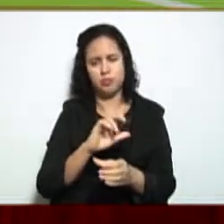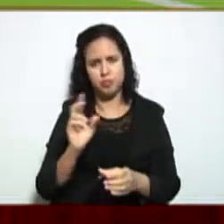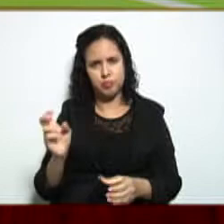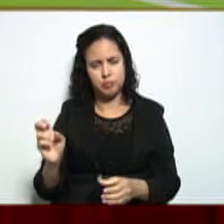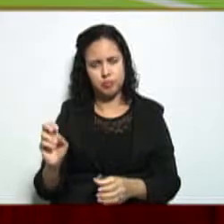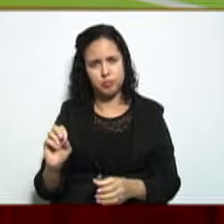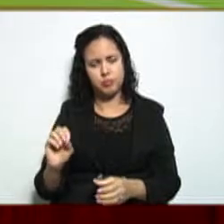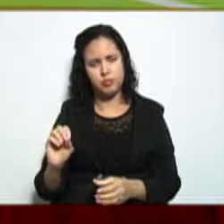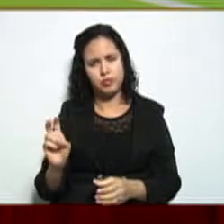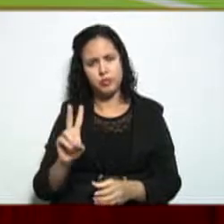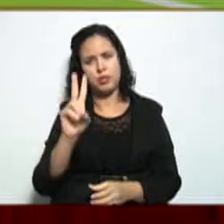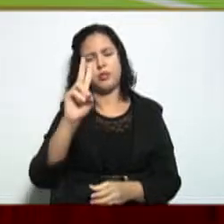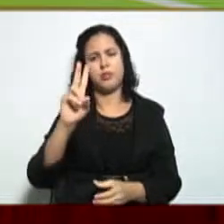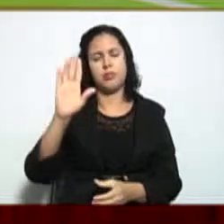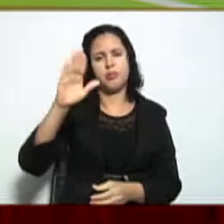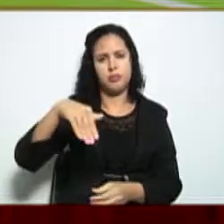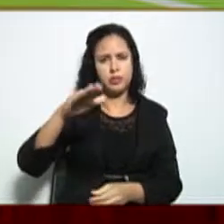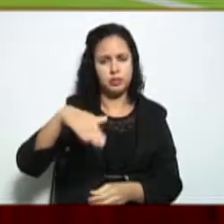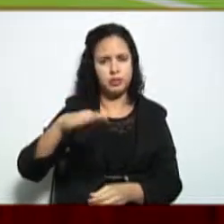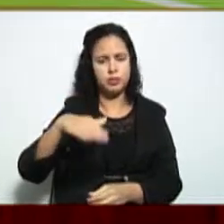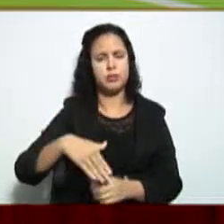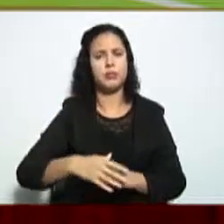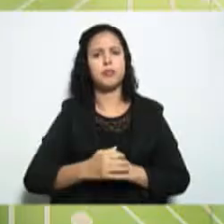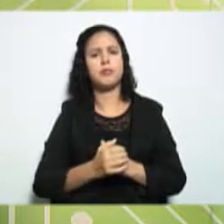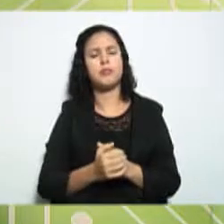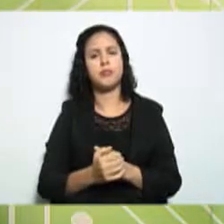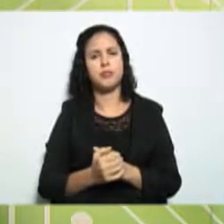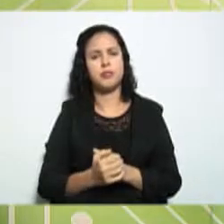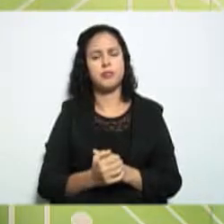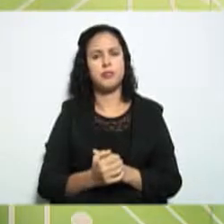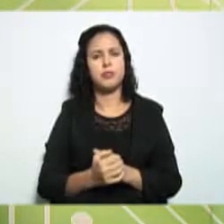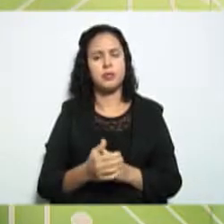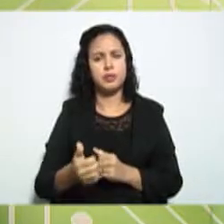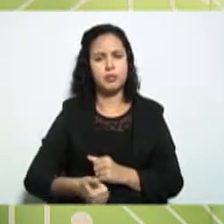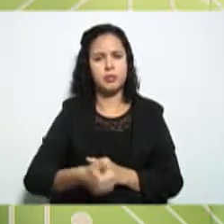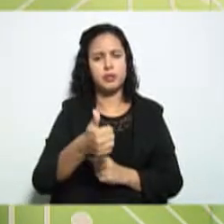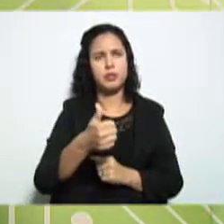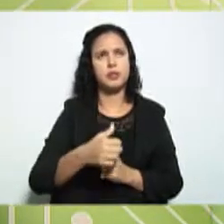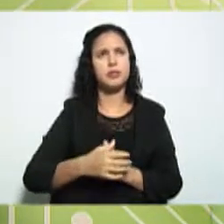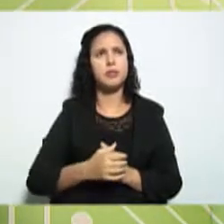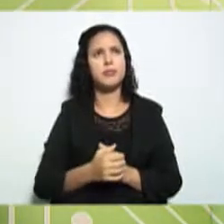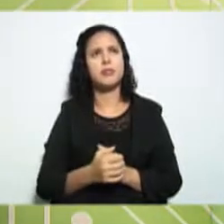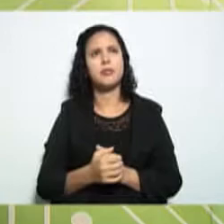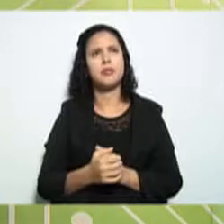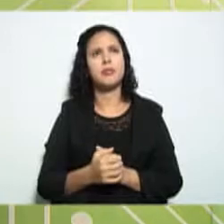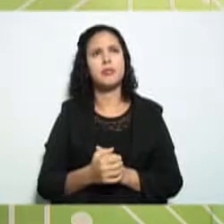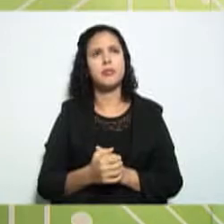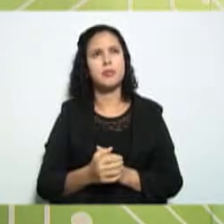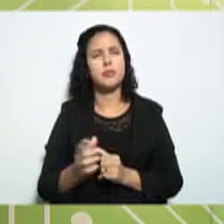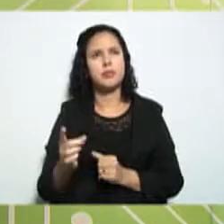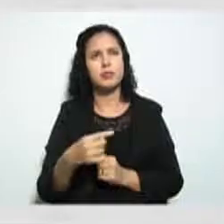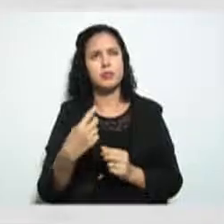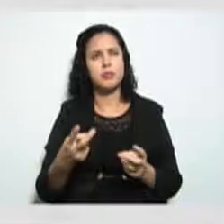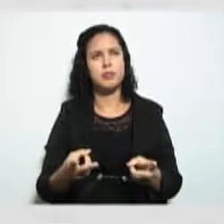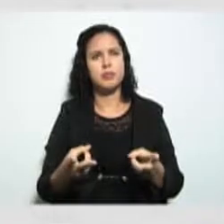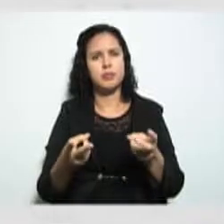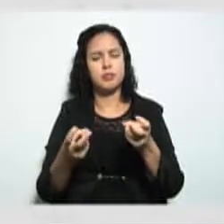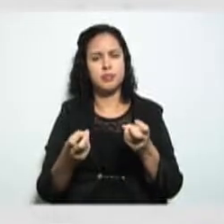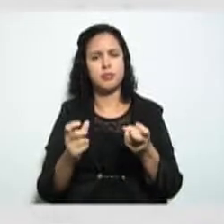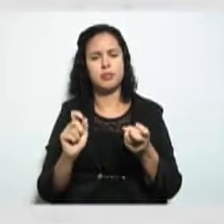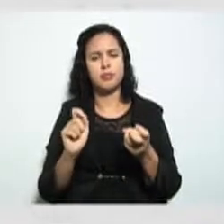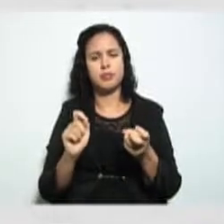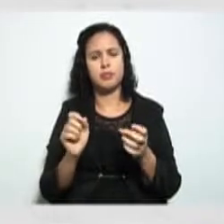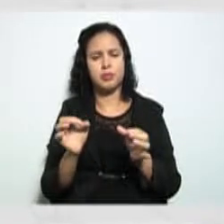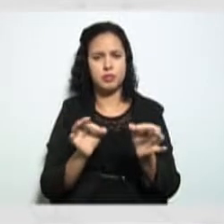insumos. Isso também é muito interessante observar. Eu consigo negociar um preço melhor. Melhor, sem dúvida. É, ótimo ponto, é isso mesmo. A gente vê ainda que